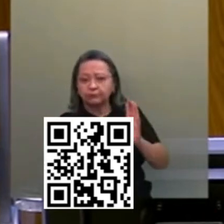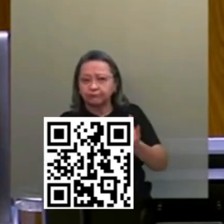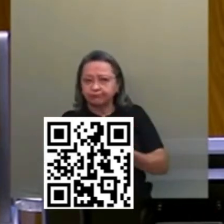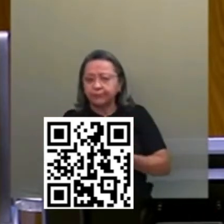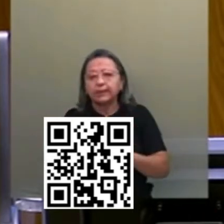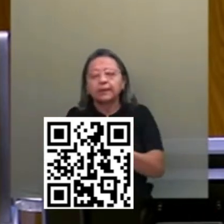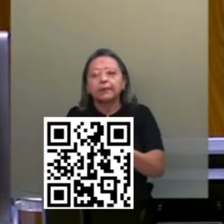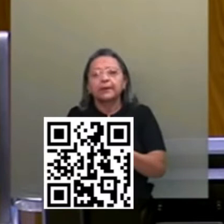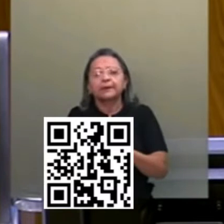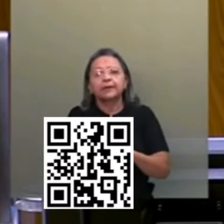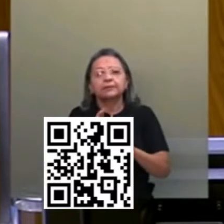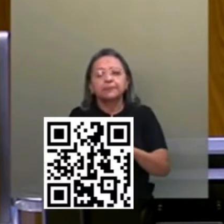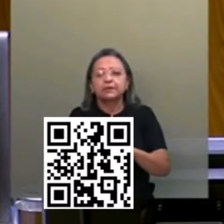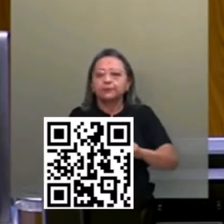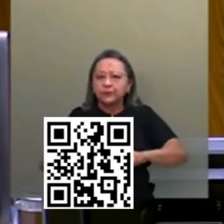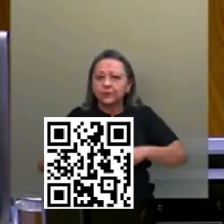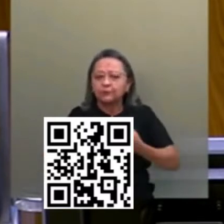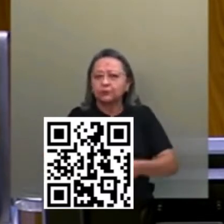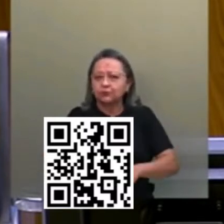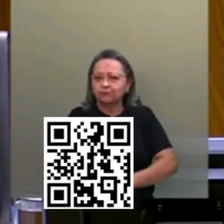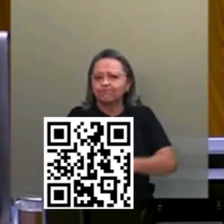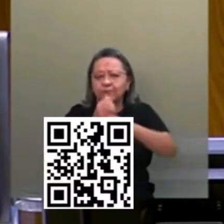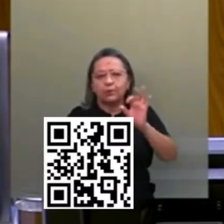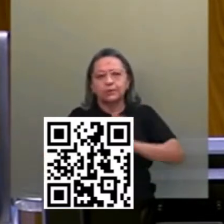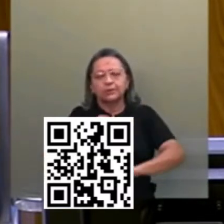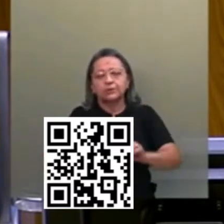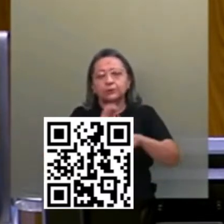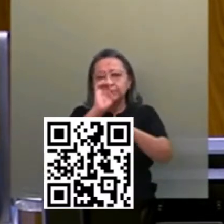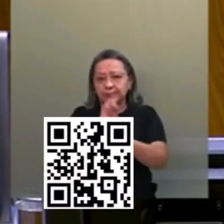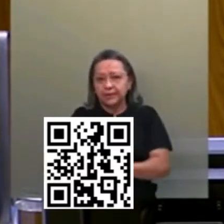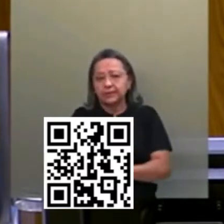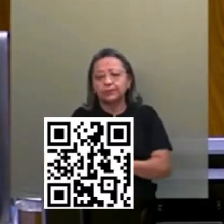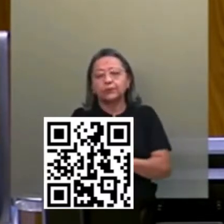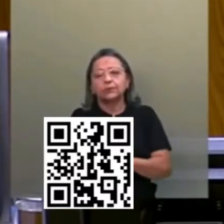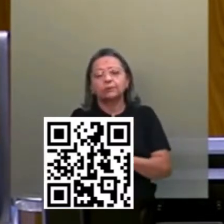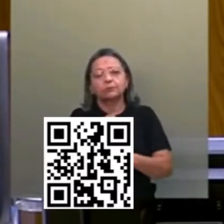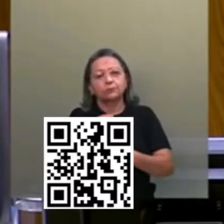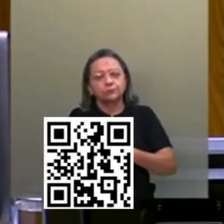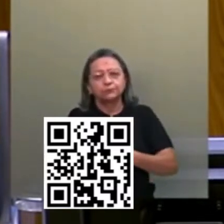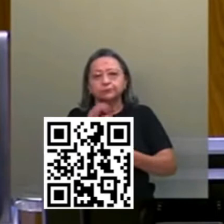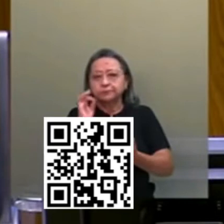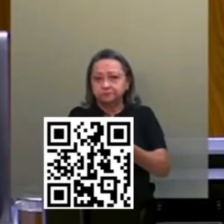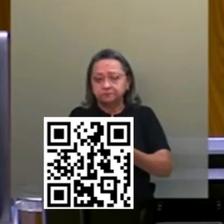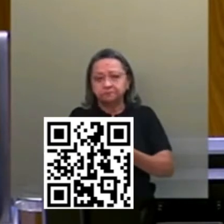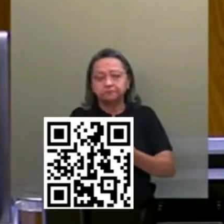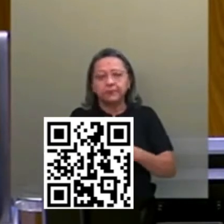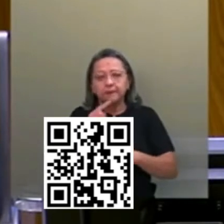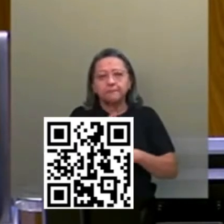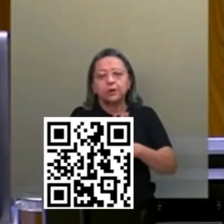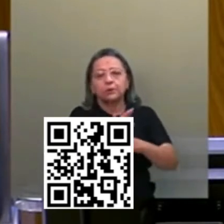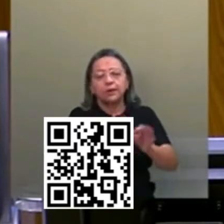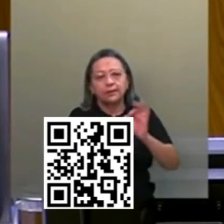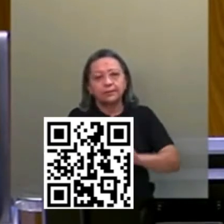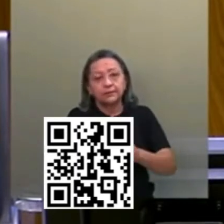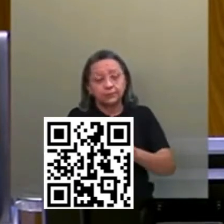Além disso, nesse esforço de aperfeiçoamento da organização do Estado, condição de sua efetividade em prol da realização a